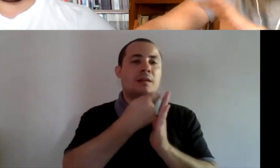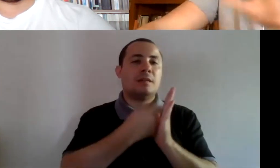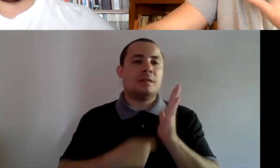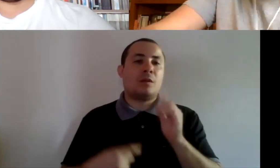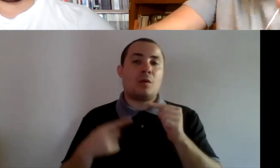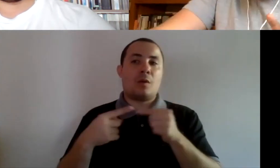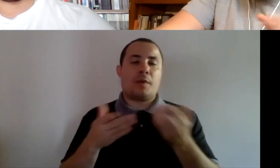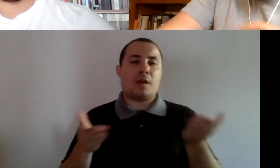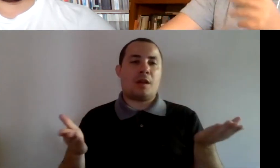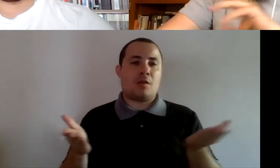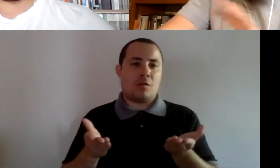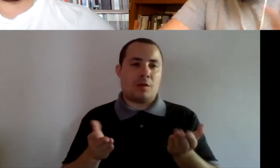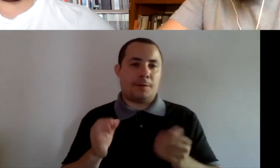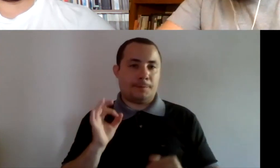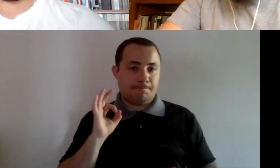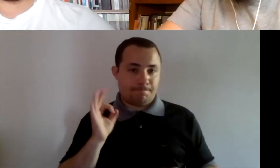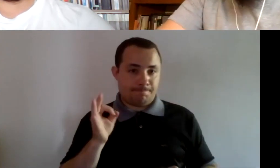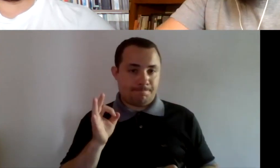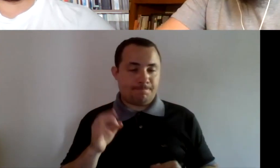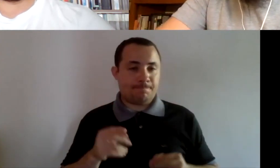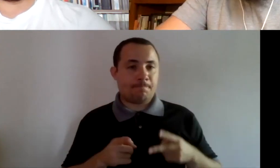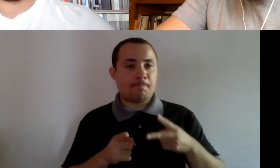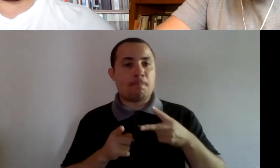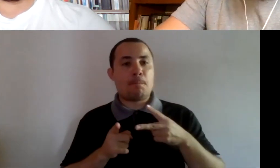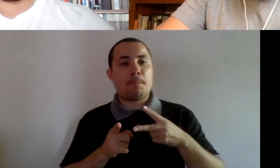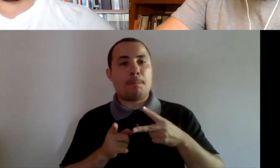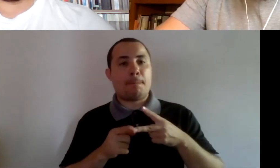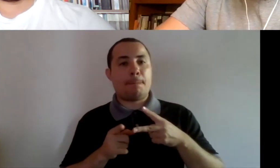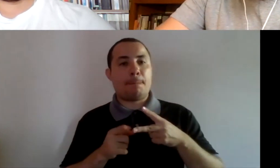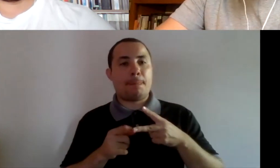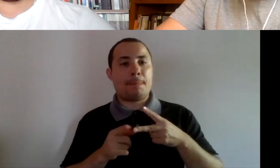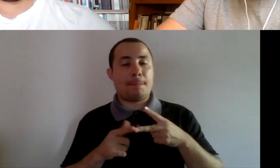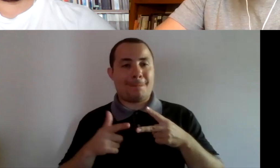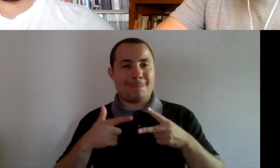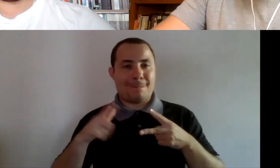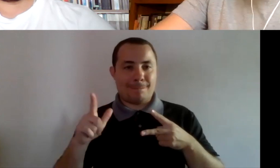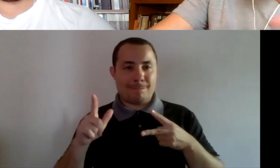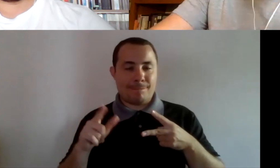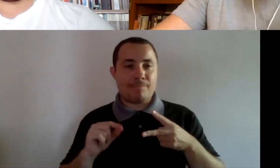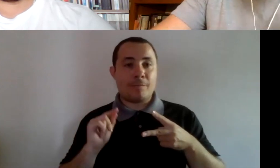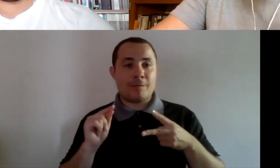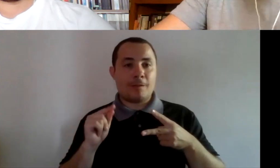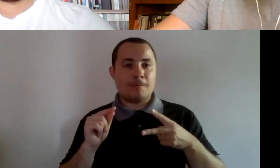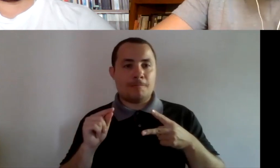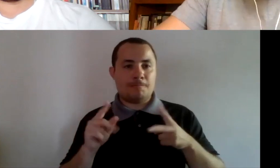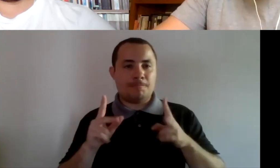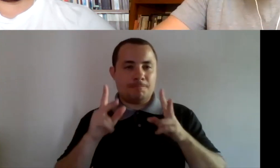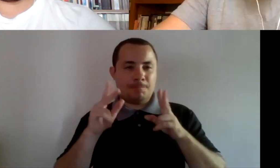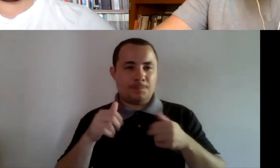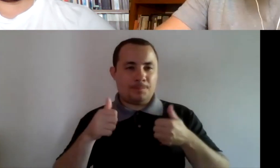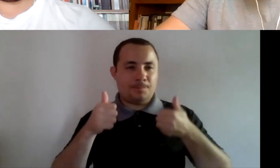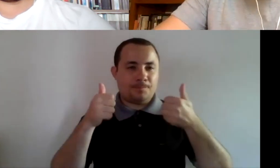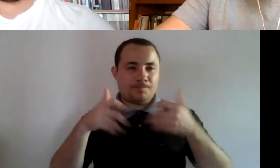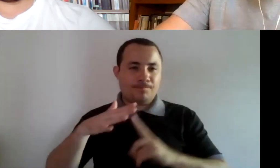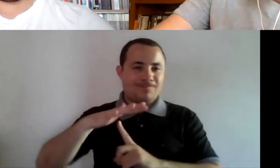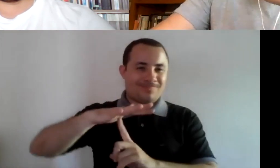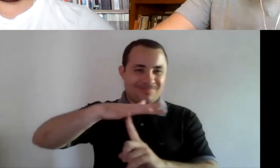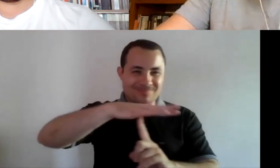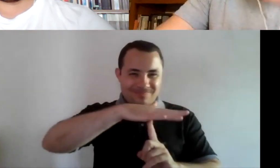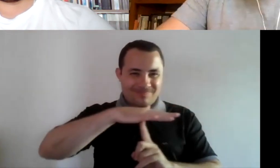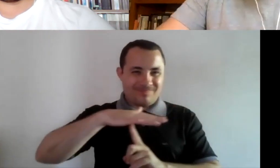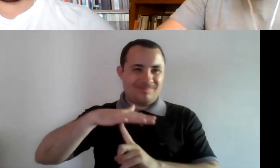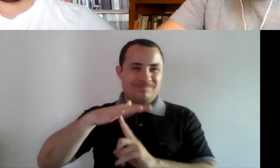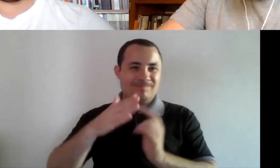agora. Isso é um dado. O outro dado interessante, e que talvez aponte para a ideia que a gente falou de feiras, de livro, né,